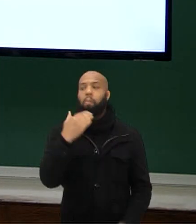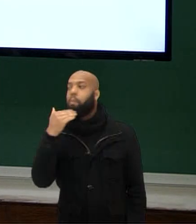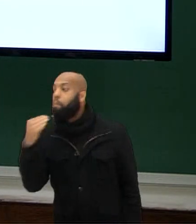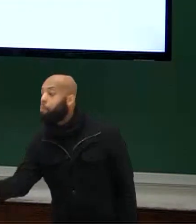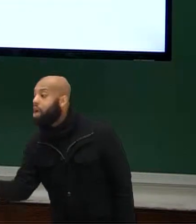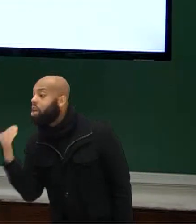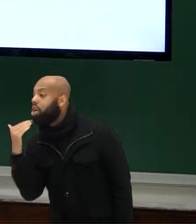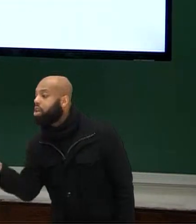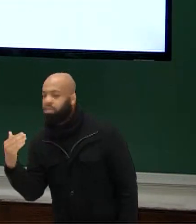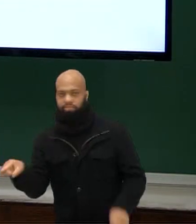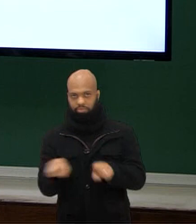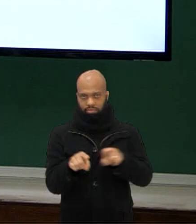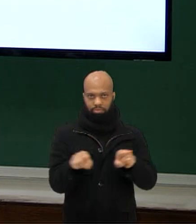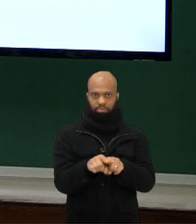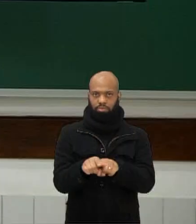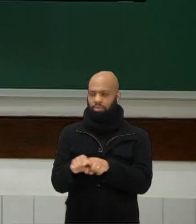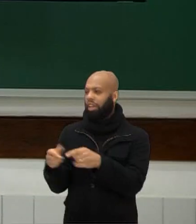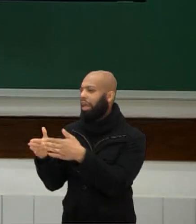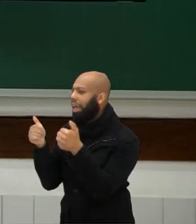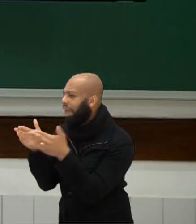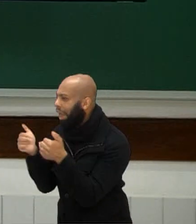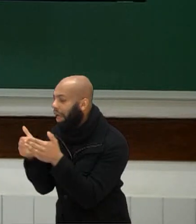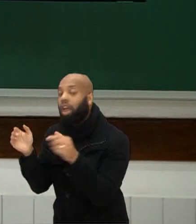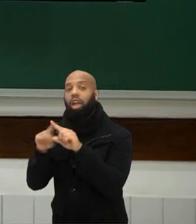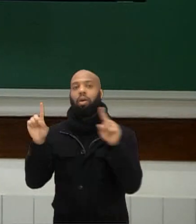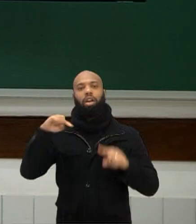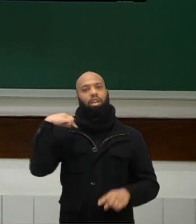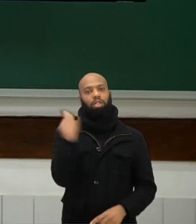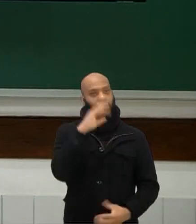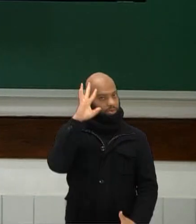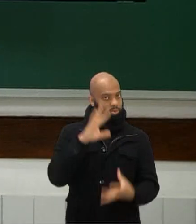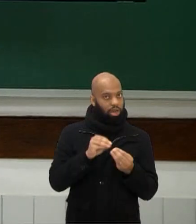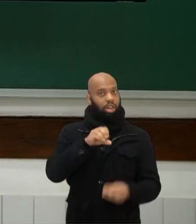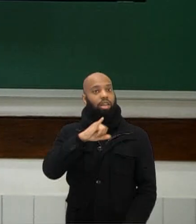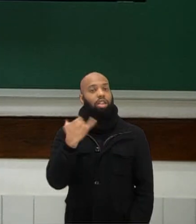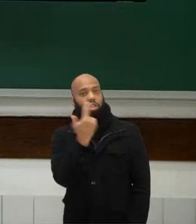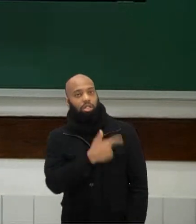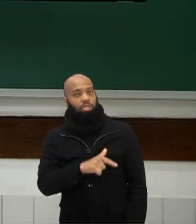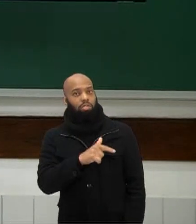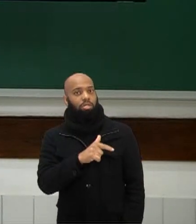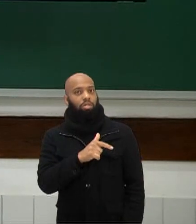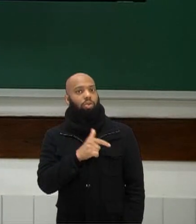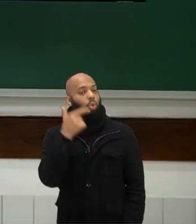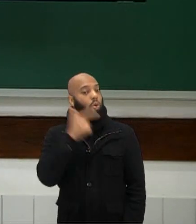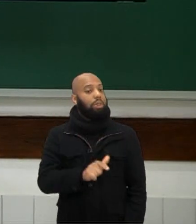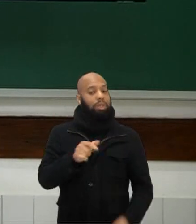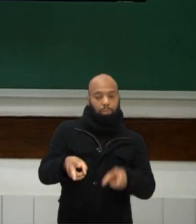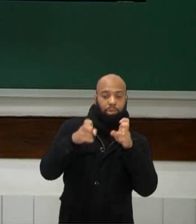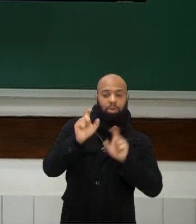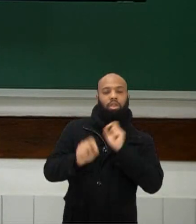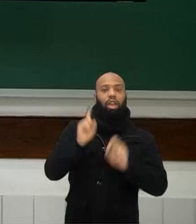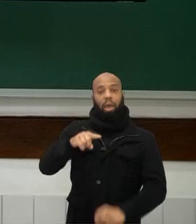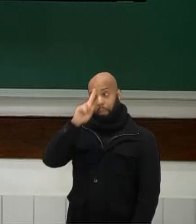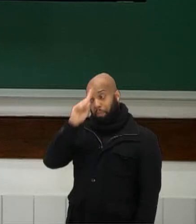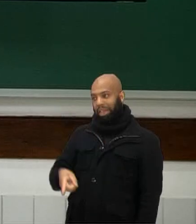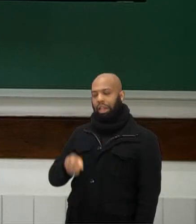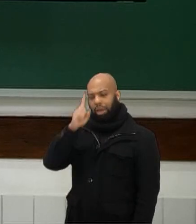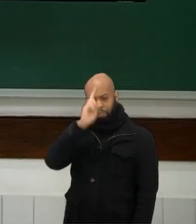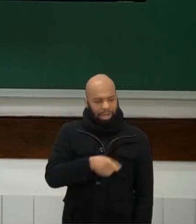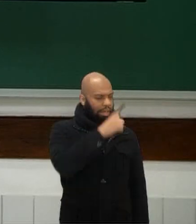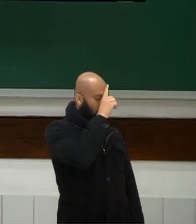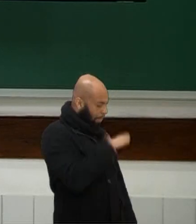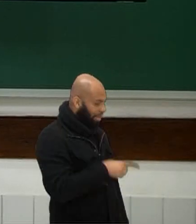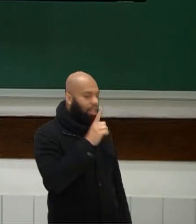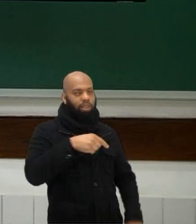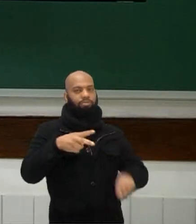ou uma súplica. Mas a gente entende bastante se nós pensarmos que é o verbo de mandar. Mandar fazer